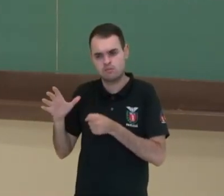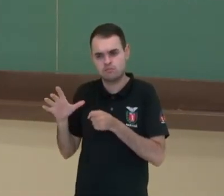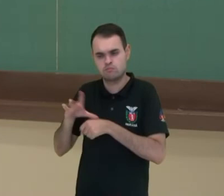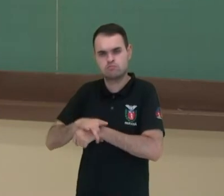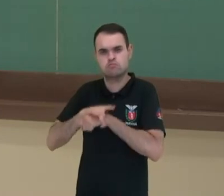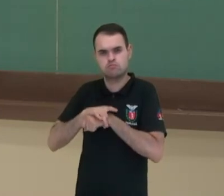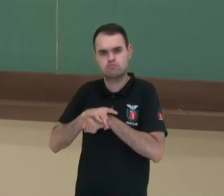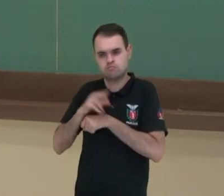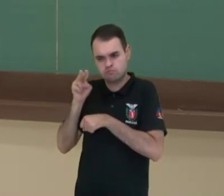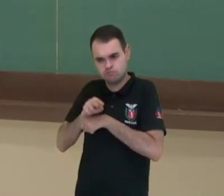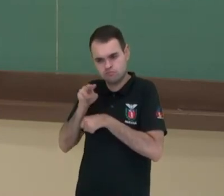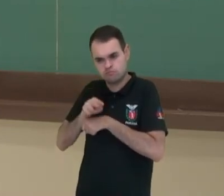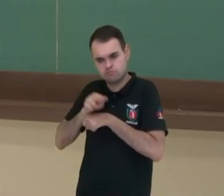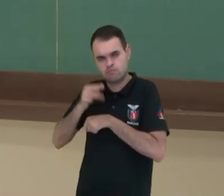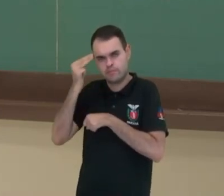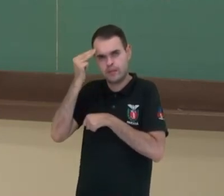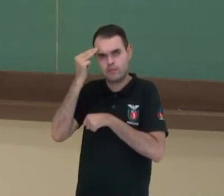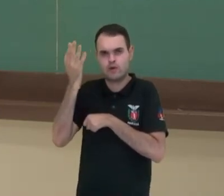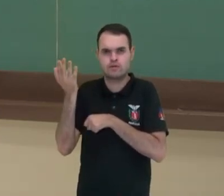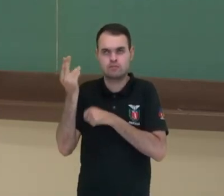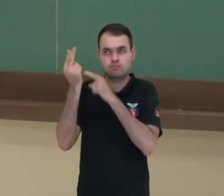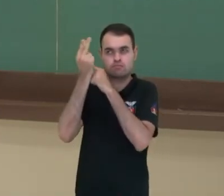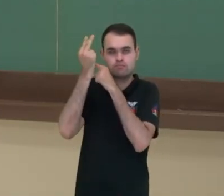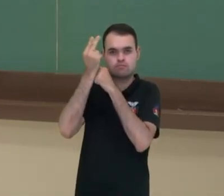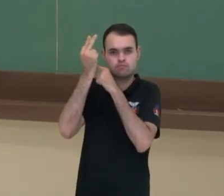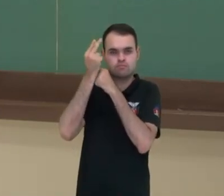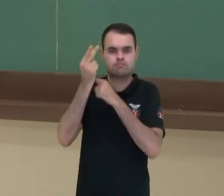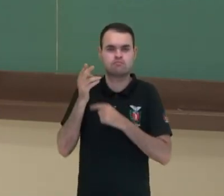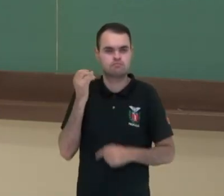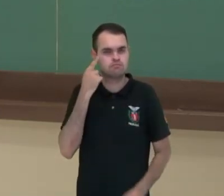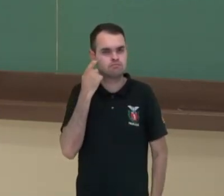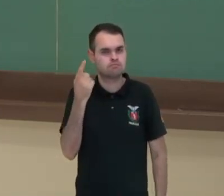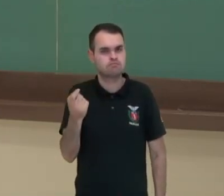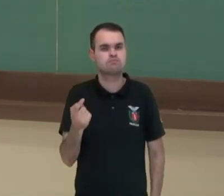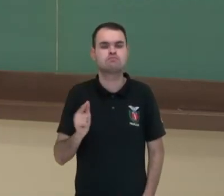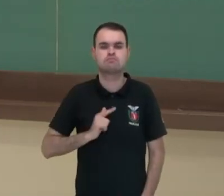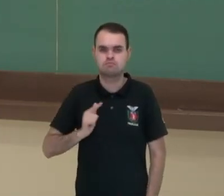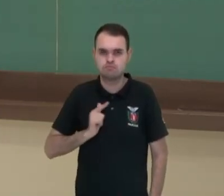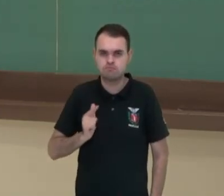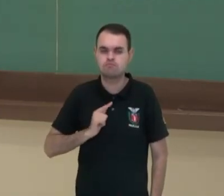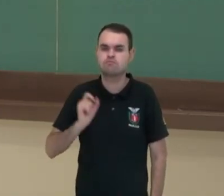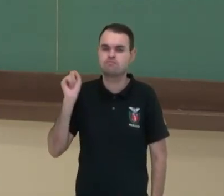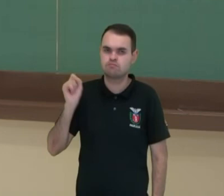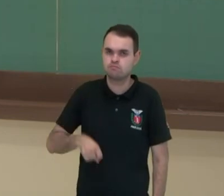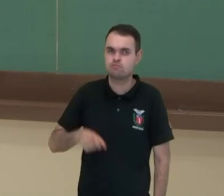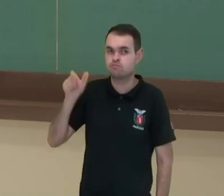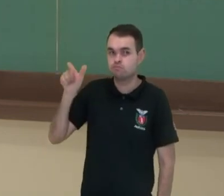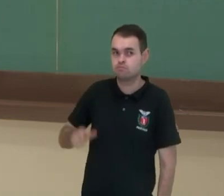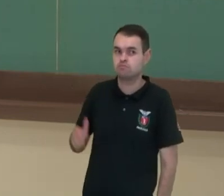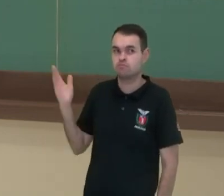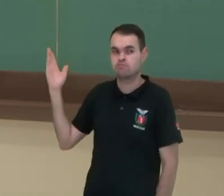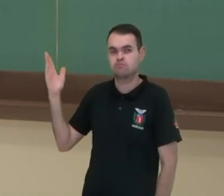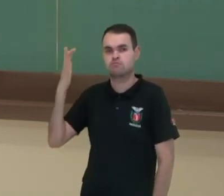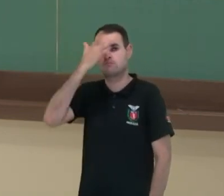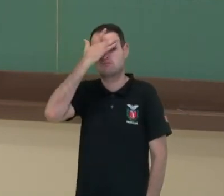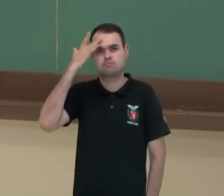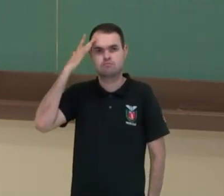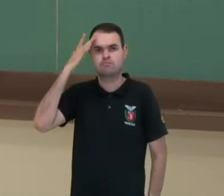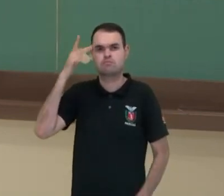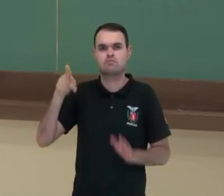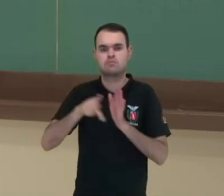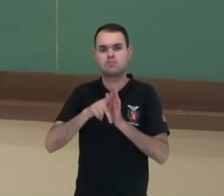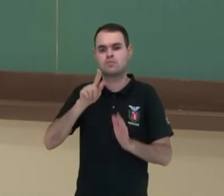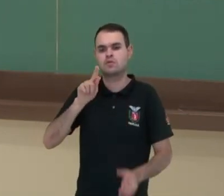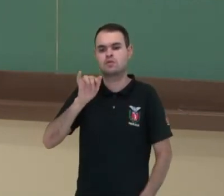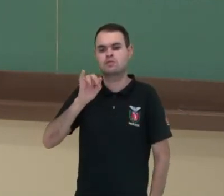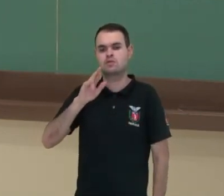de um guardião da memória. Muito interessante. Então existem, como vocês estão vendo aqui nessa representação de um griot aqui